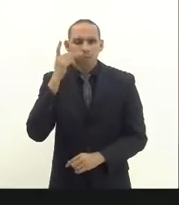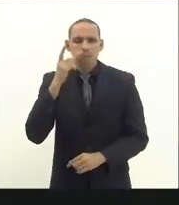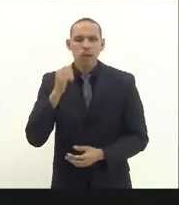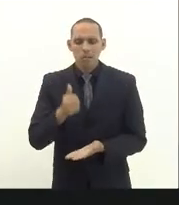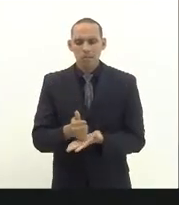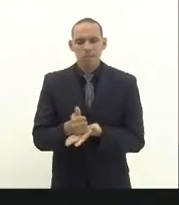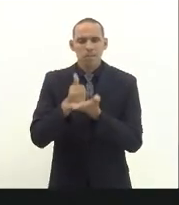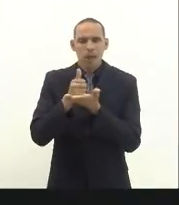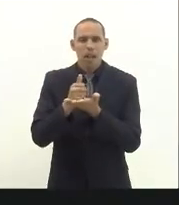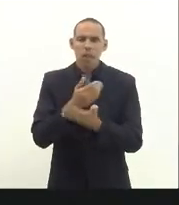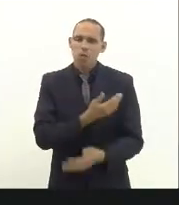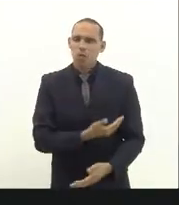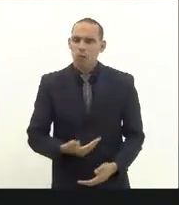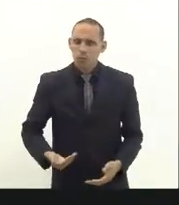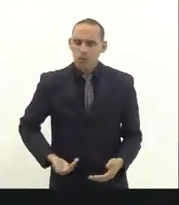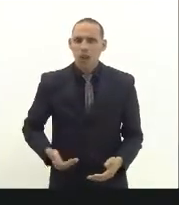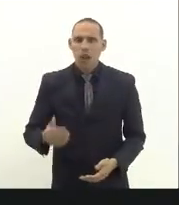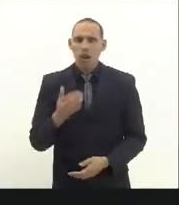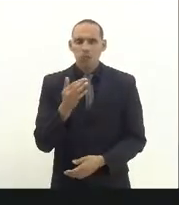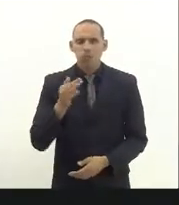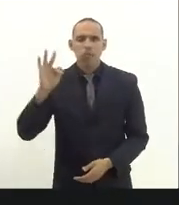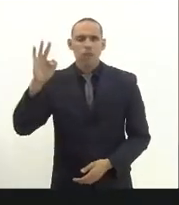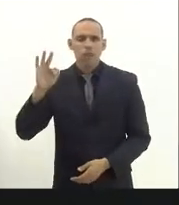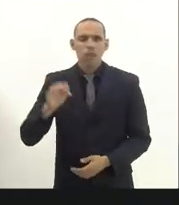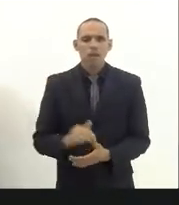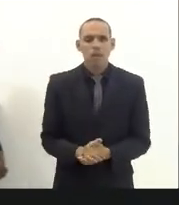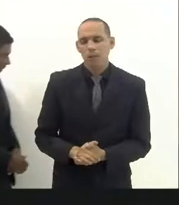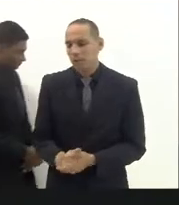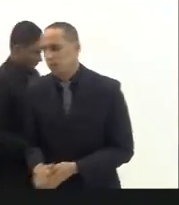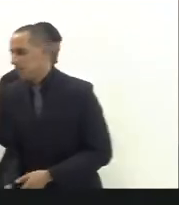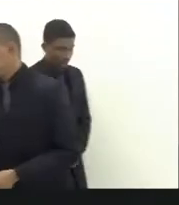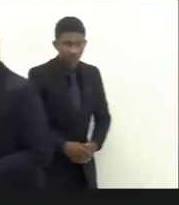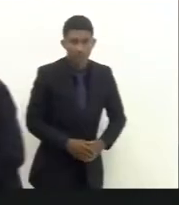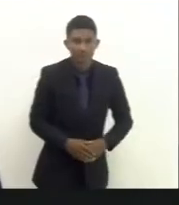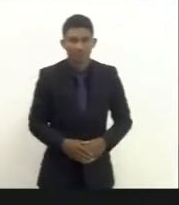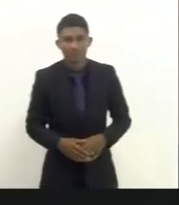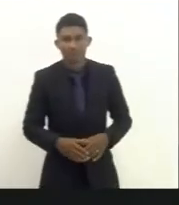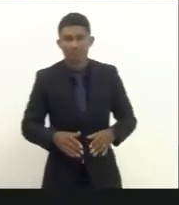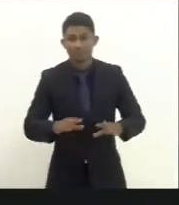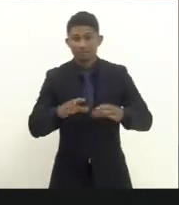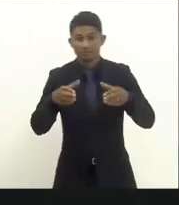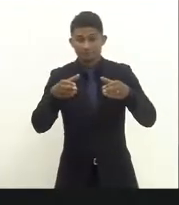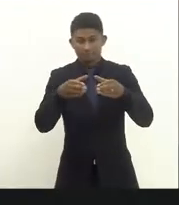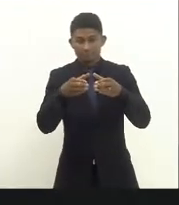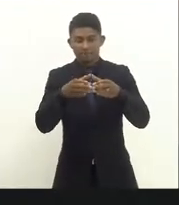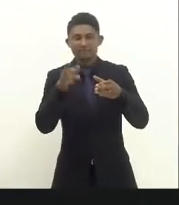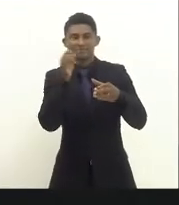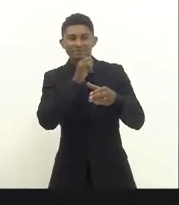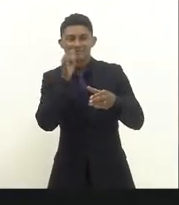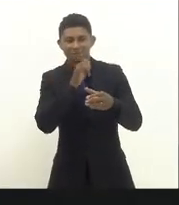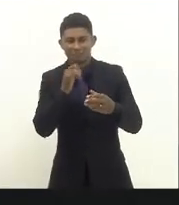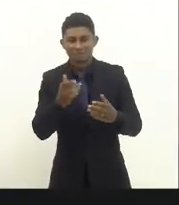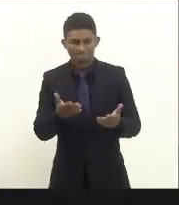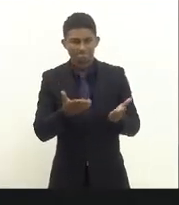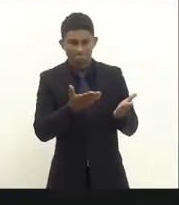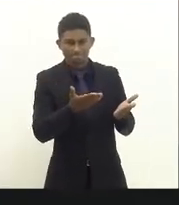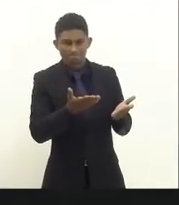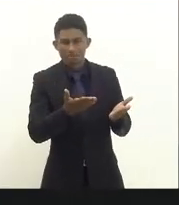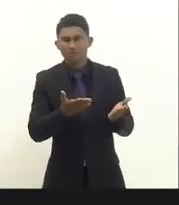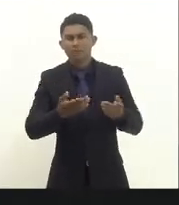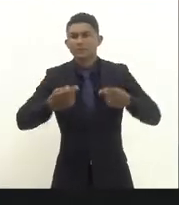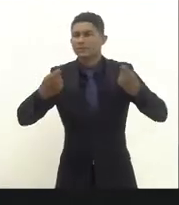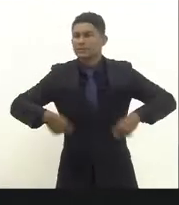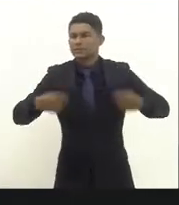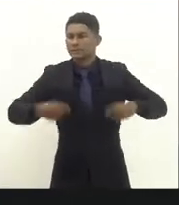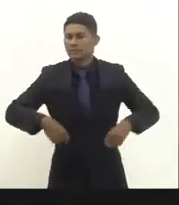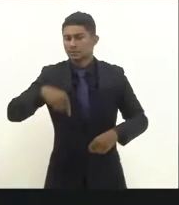da base do governo do governo federal que essa Agência Nacional de Energia Elétrica Deputado Rodrigo Amorim teria